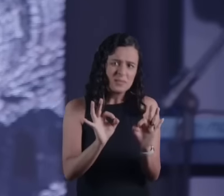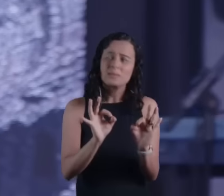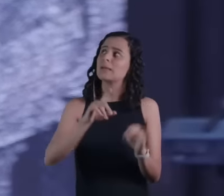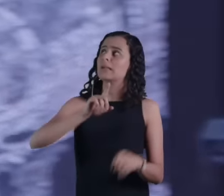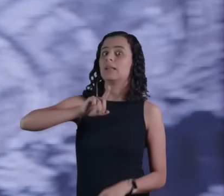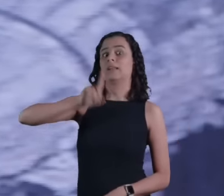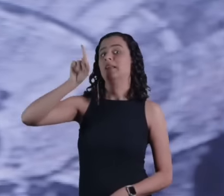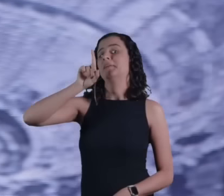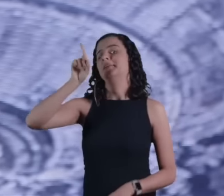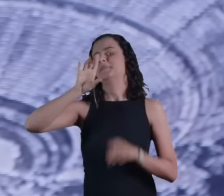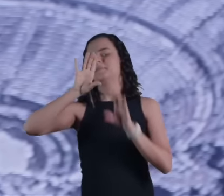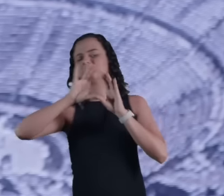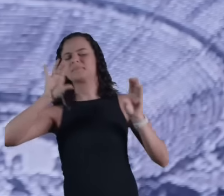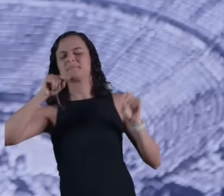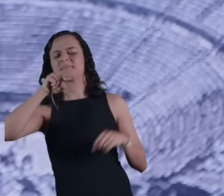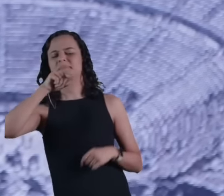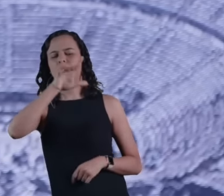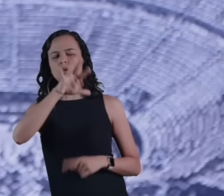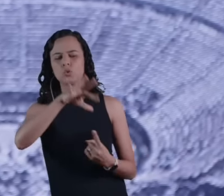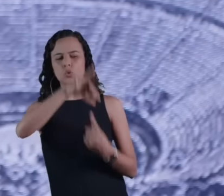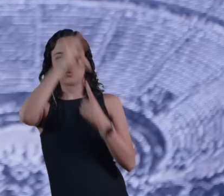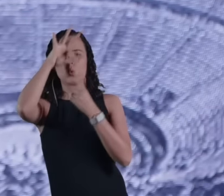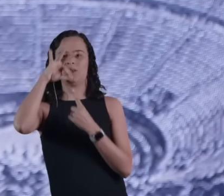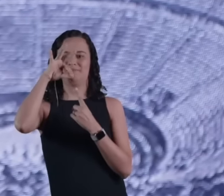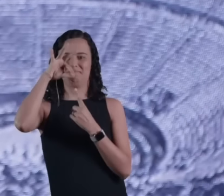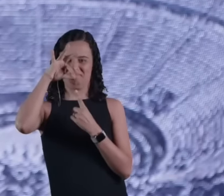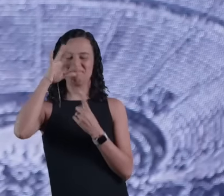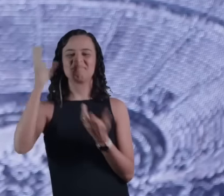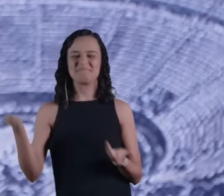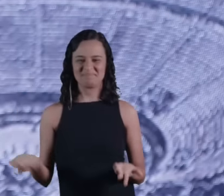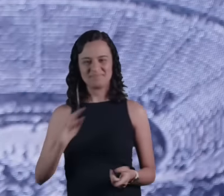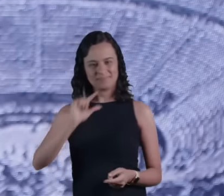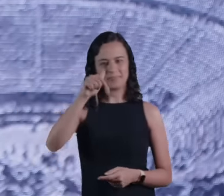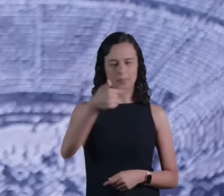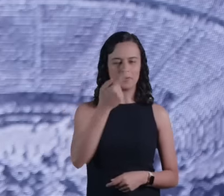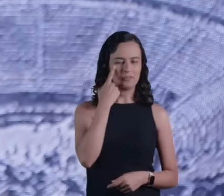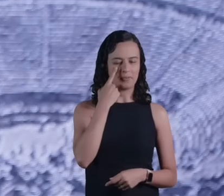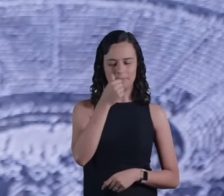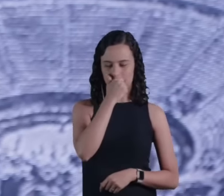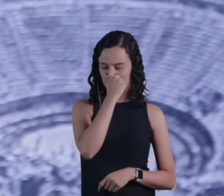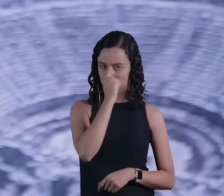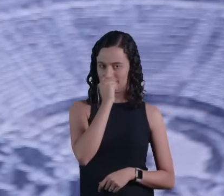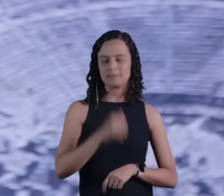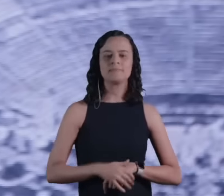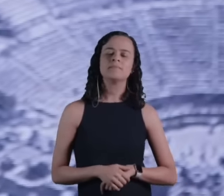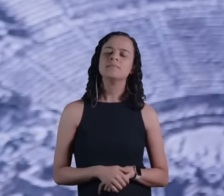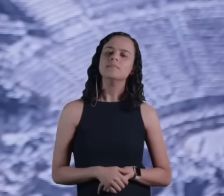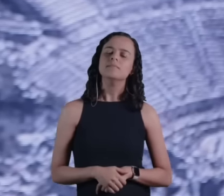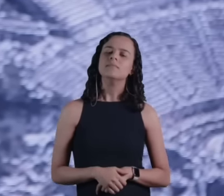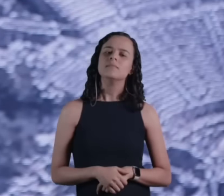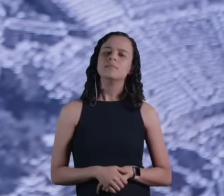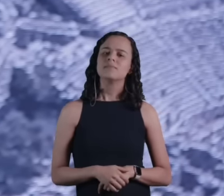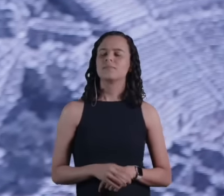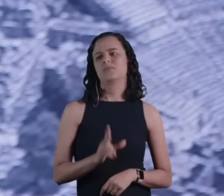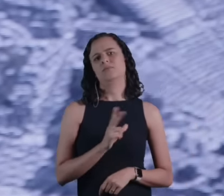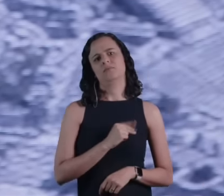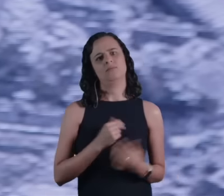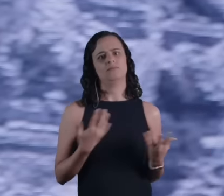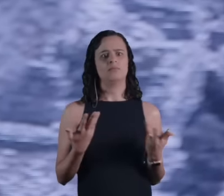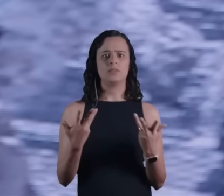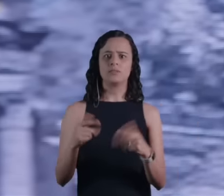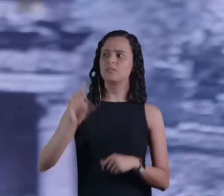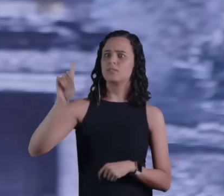na eternidade te escolheu. Nós vamos ver isso mais para frente. Mas que coisa extraordinária a